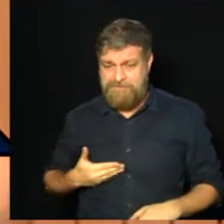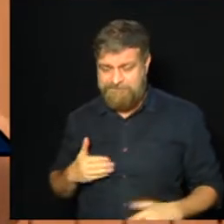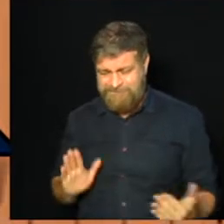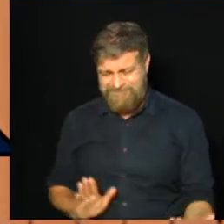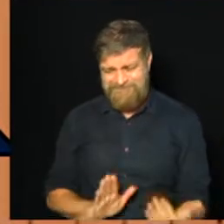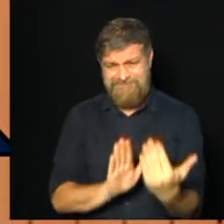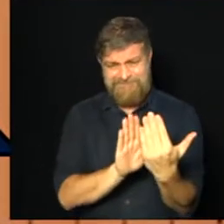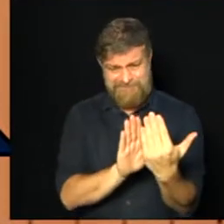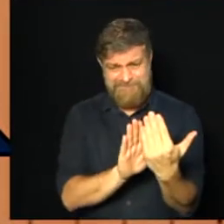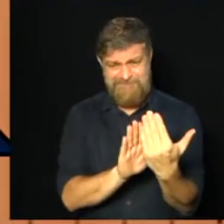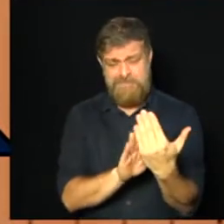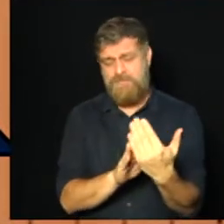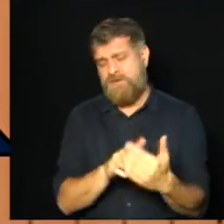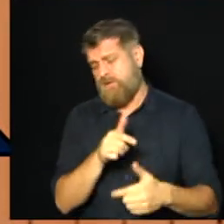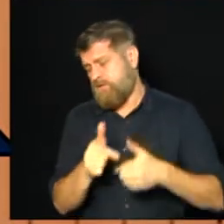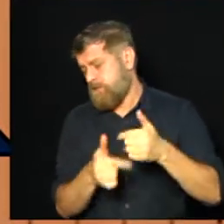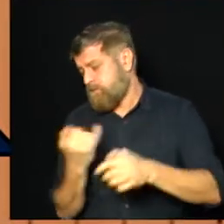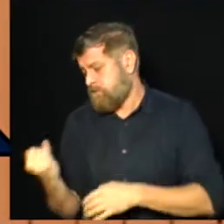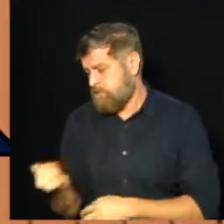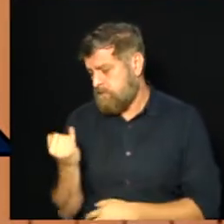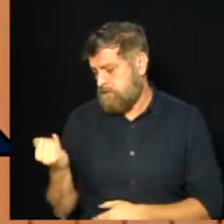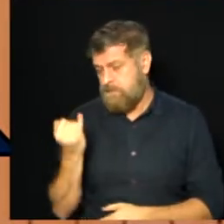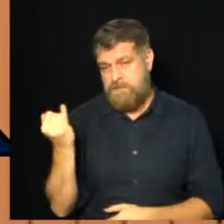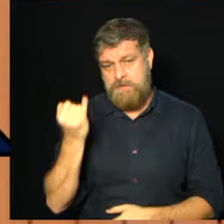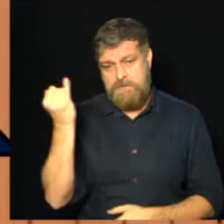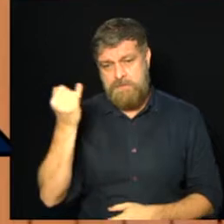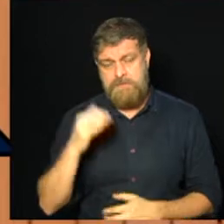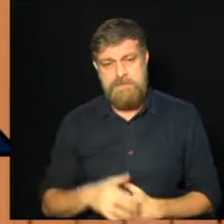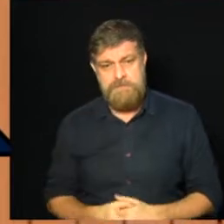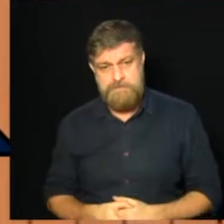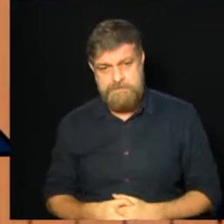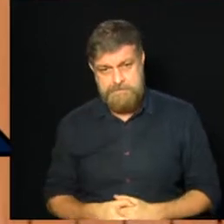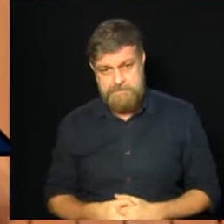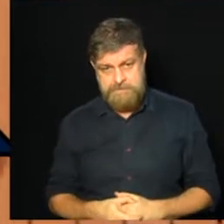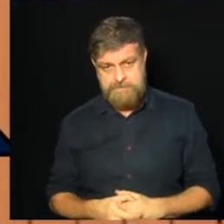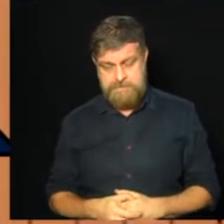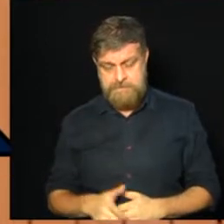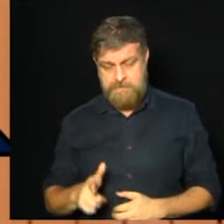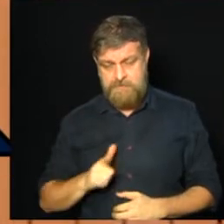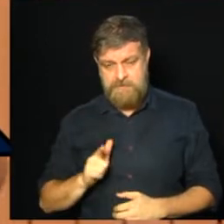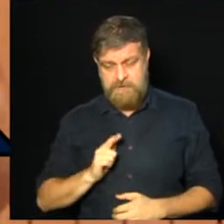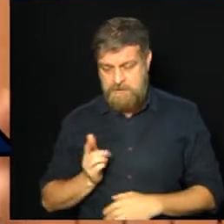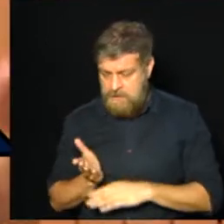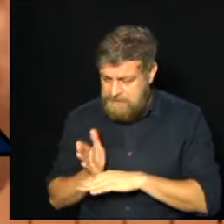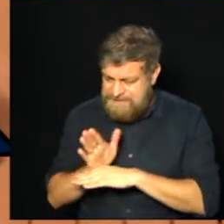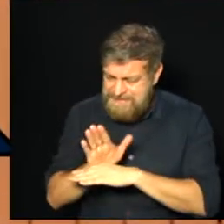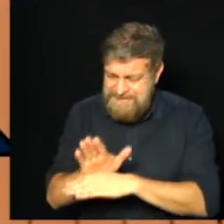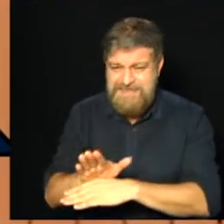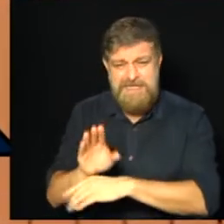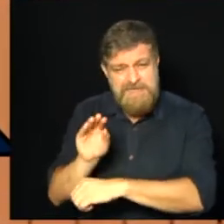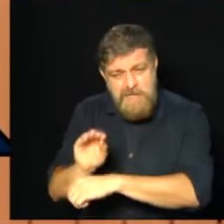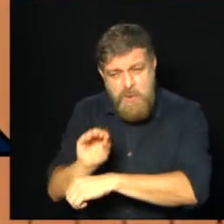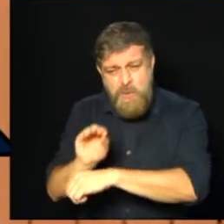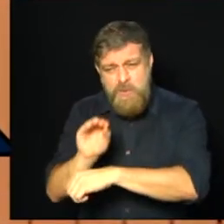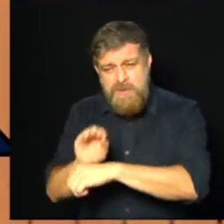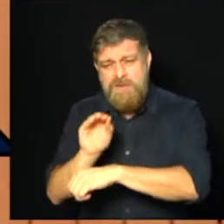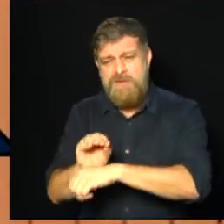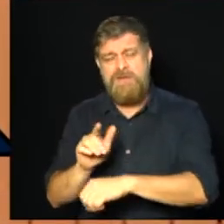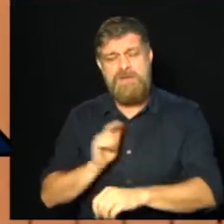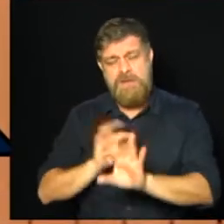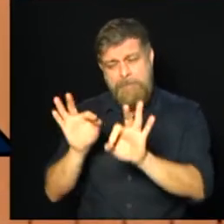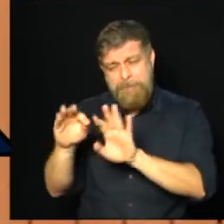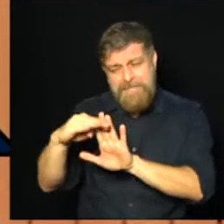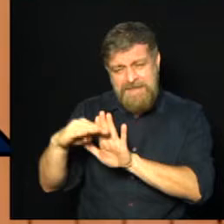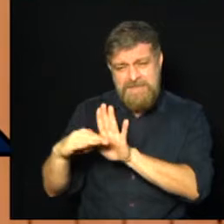papel importantíssimo no sentido de garantir assistência, de garantir planejamento, e não